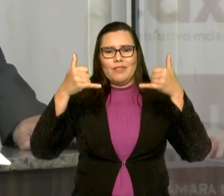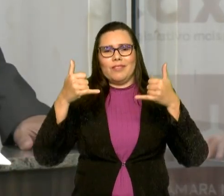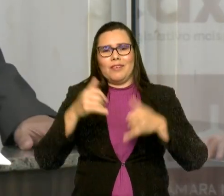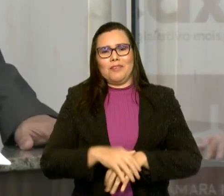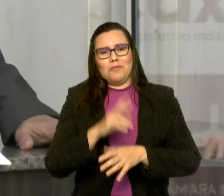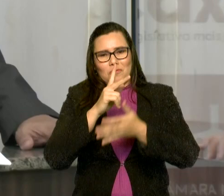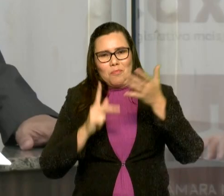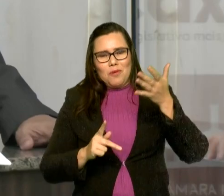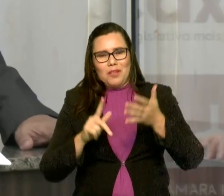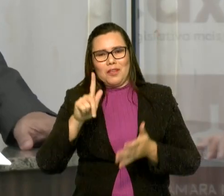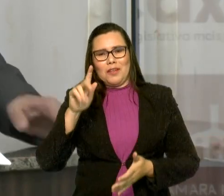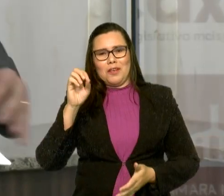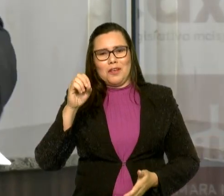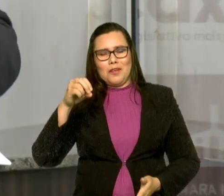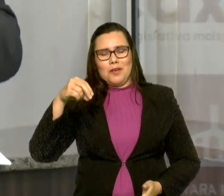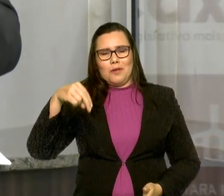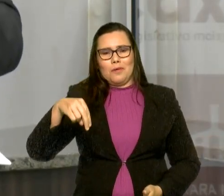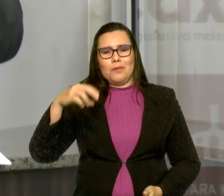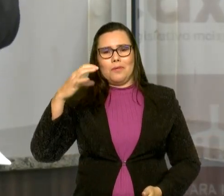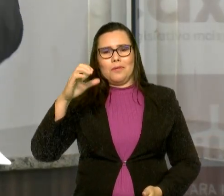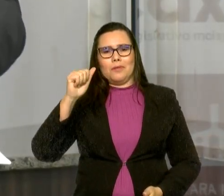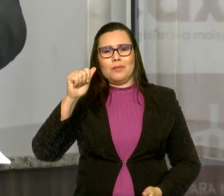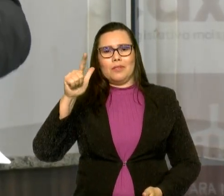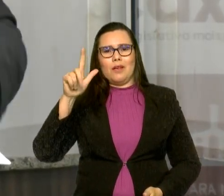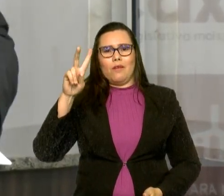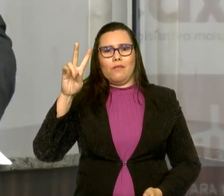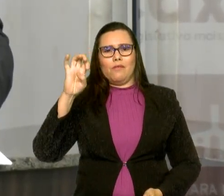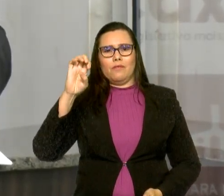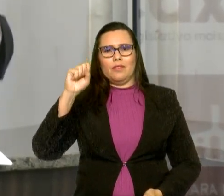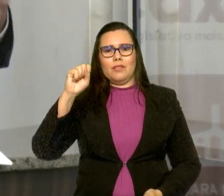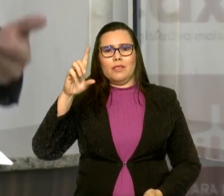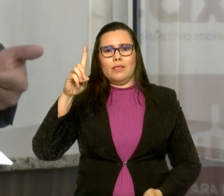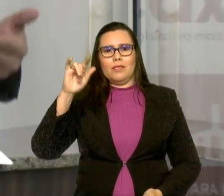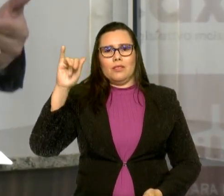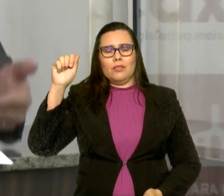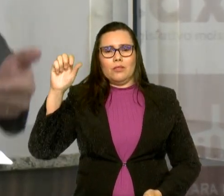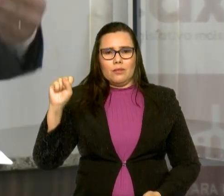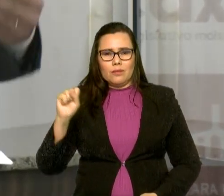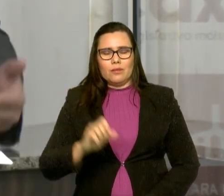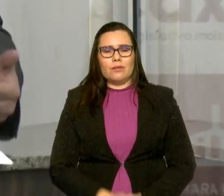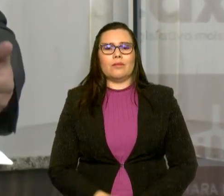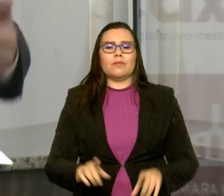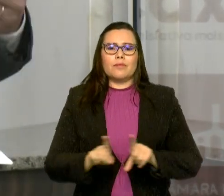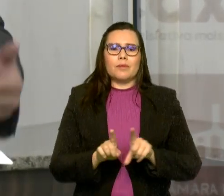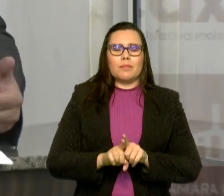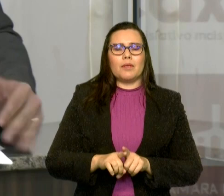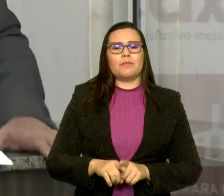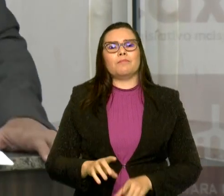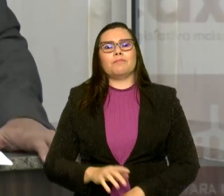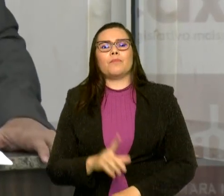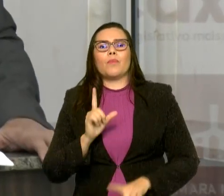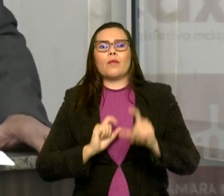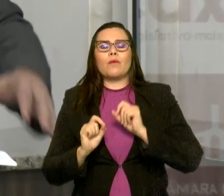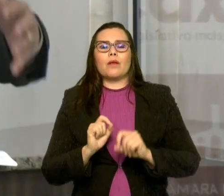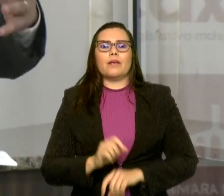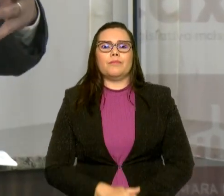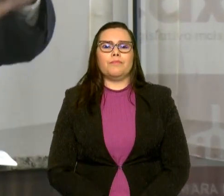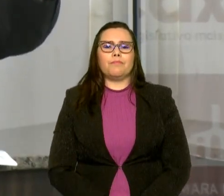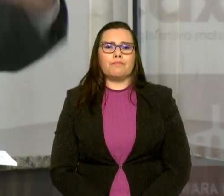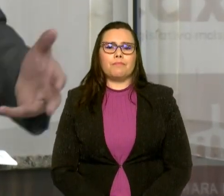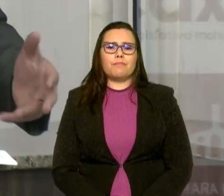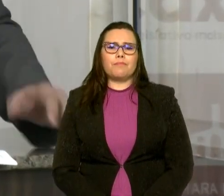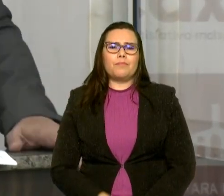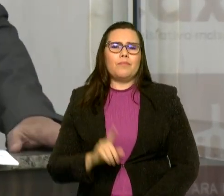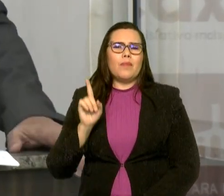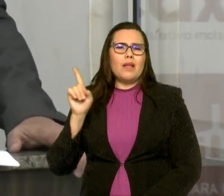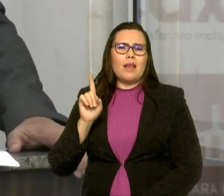Academia Caxiense de Letras, tive a oportunidade de conhecer a sua estrutura, saber do esforço dos imortais de manter aquela casa aberta, um prédio